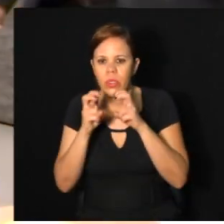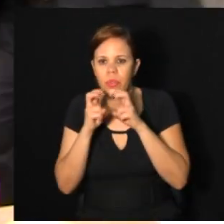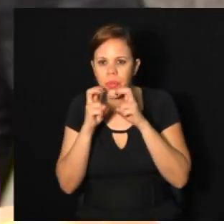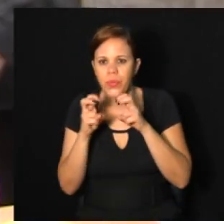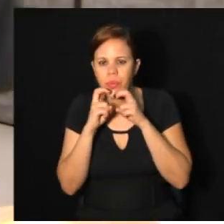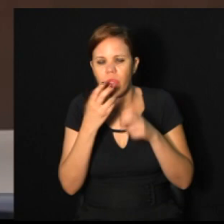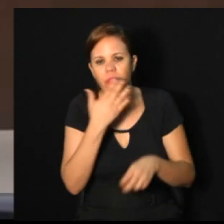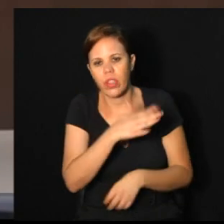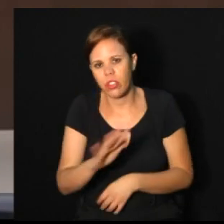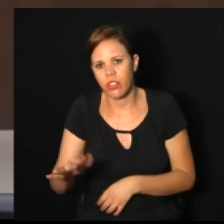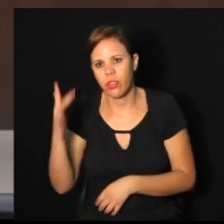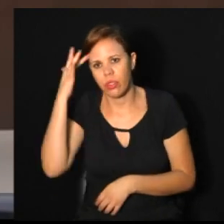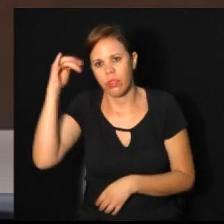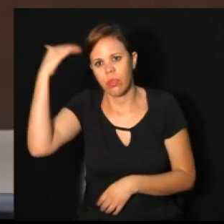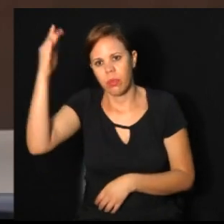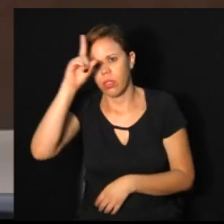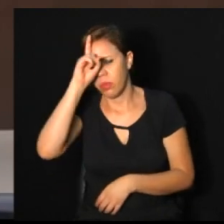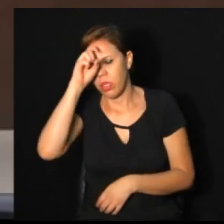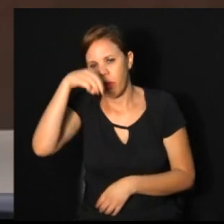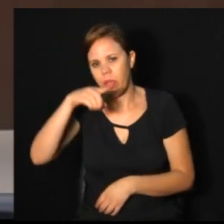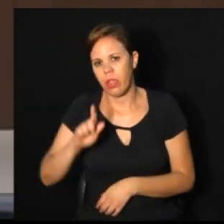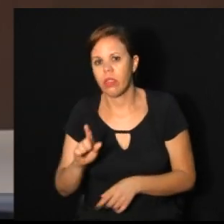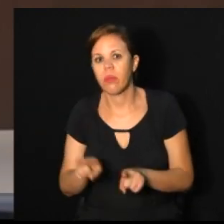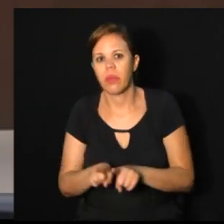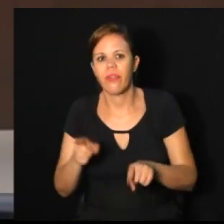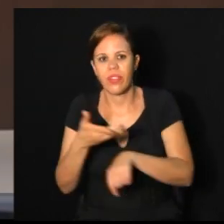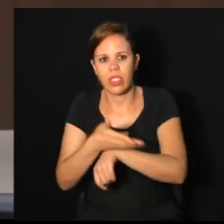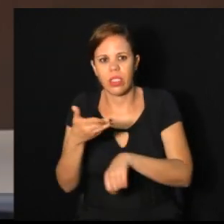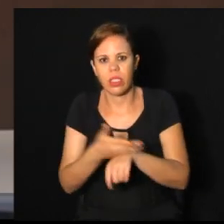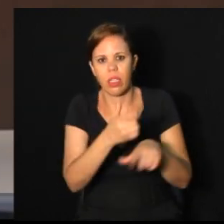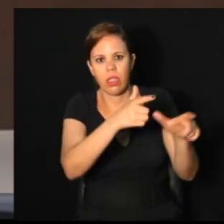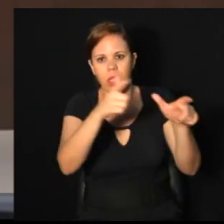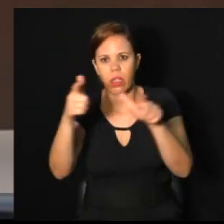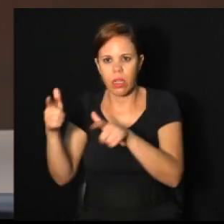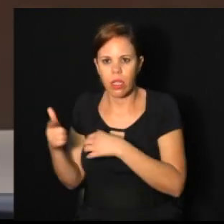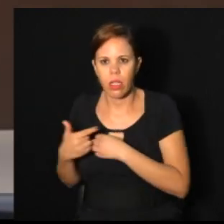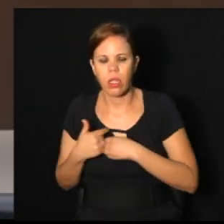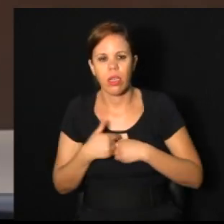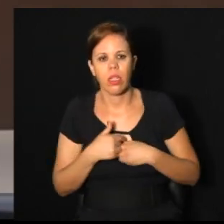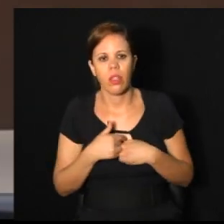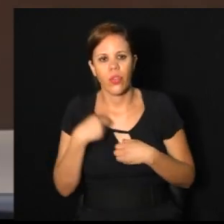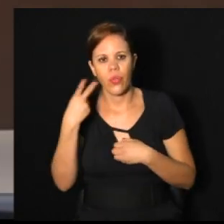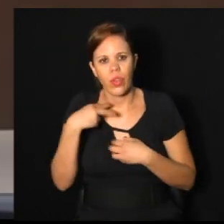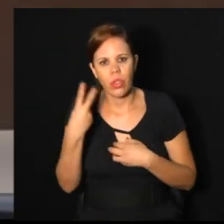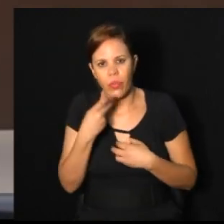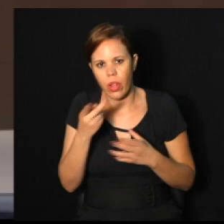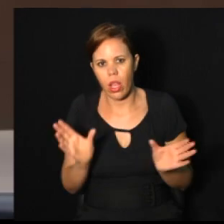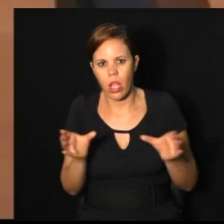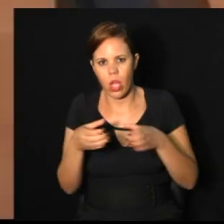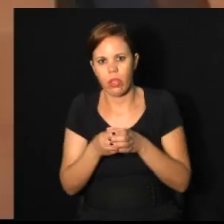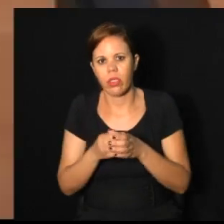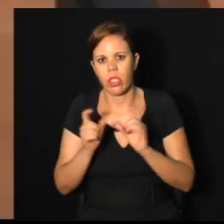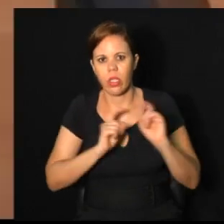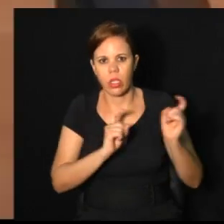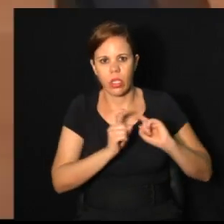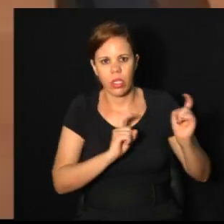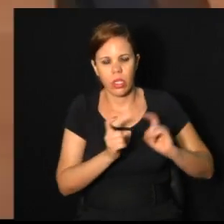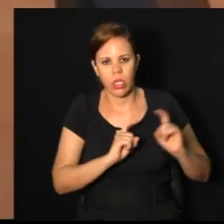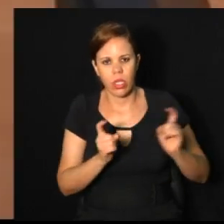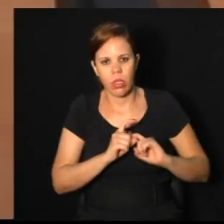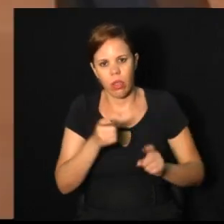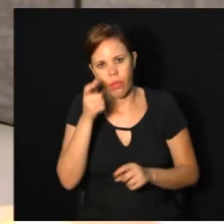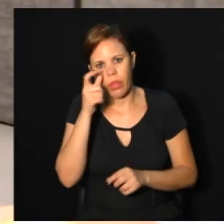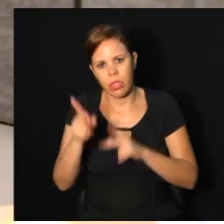do Hospital Mário Gatti. Além de visitar os espaços de saúde, o parlamentar conta que a comissão realizou reuniões para ouvir